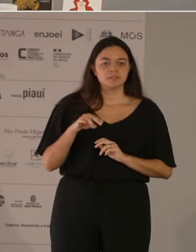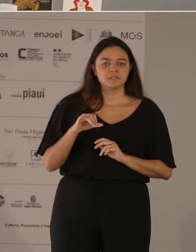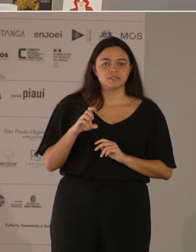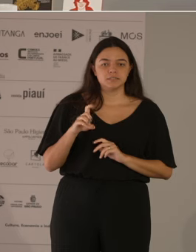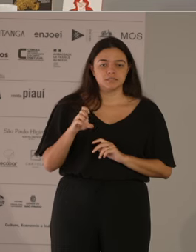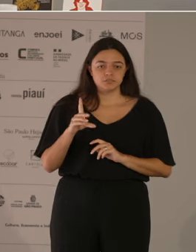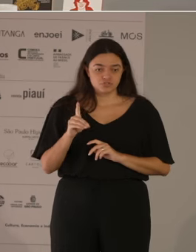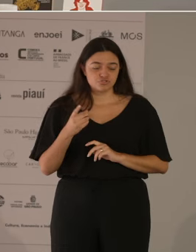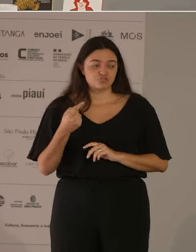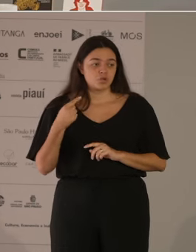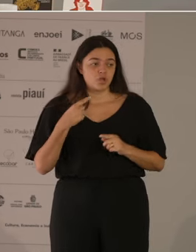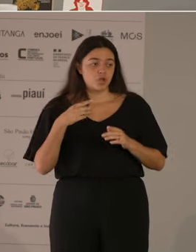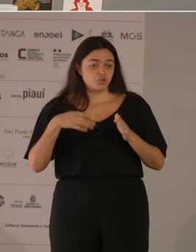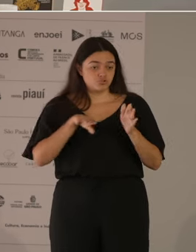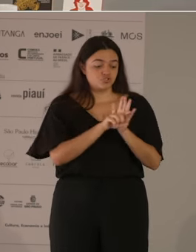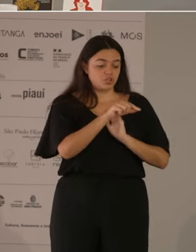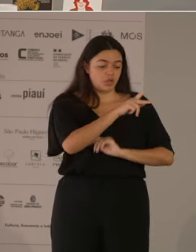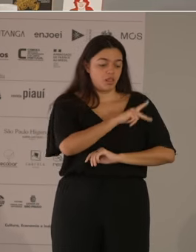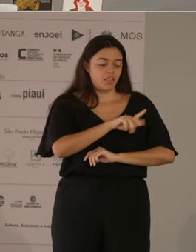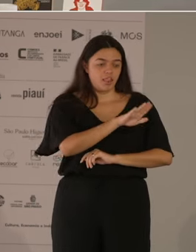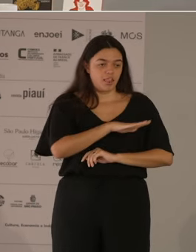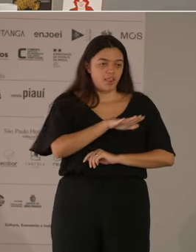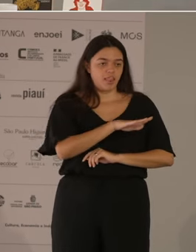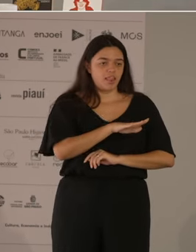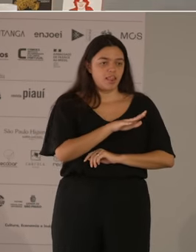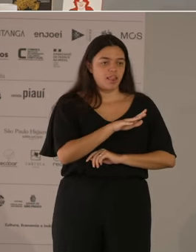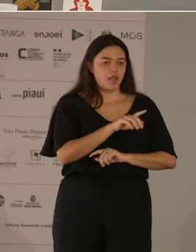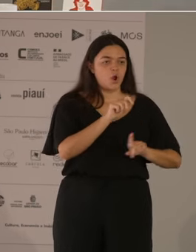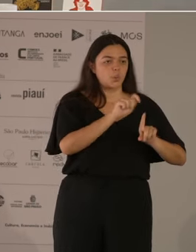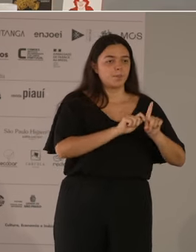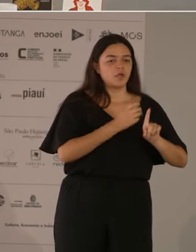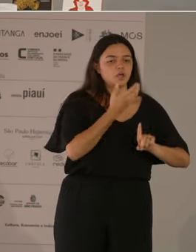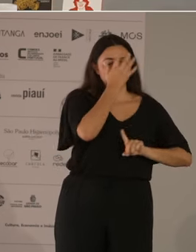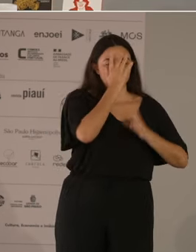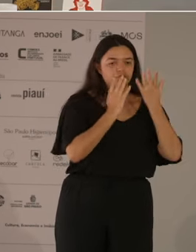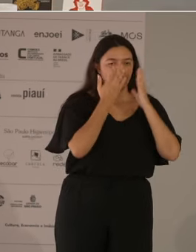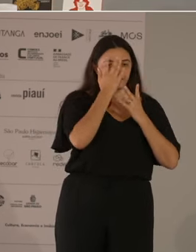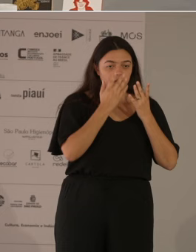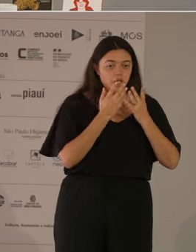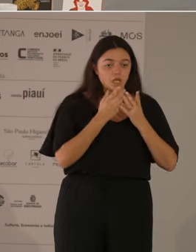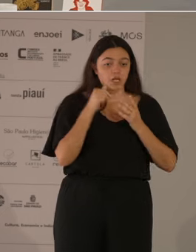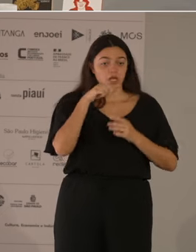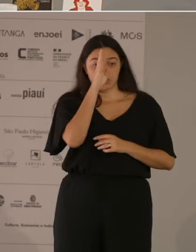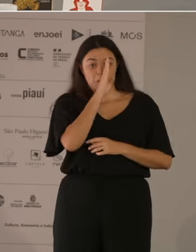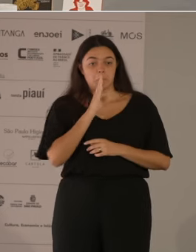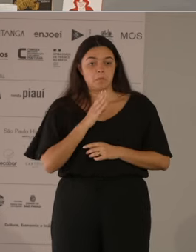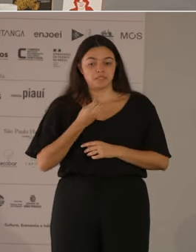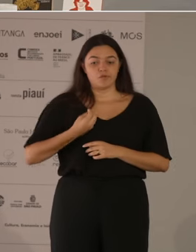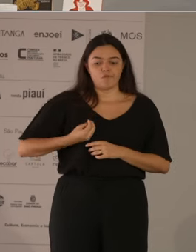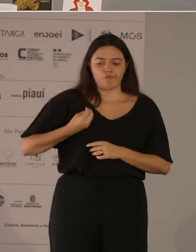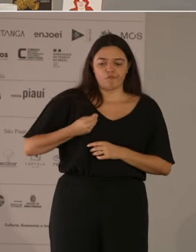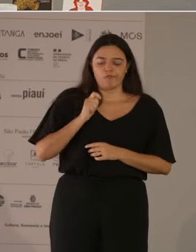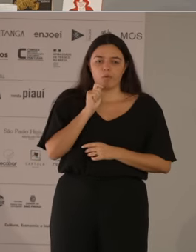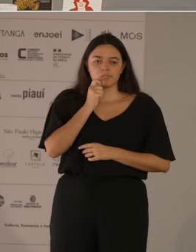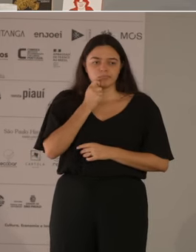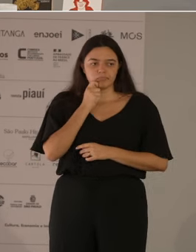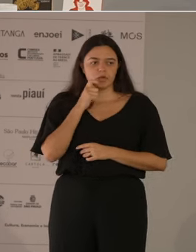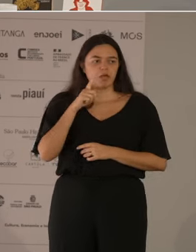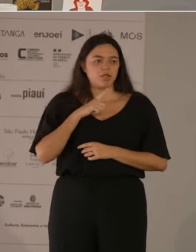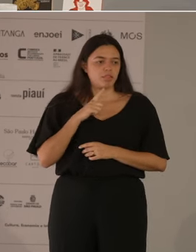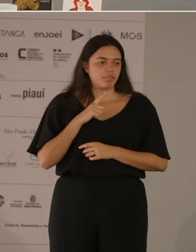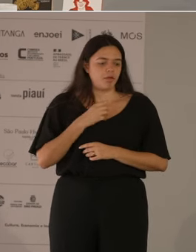ano, em fevereiro, visitando. A gente tem muita história no Brasil de pessoas que se dedicou a vida inteira à ciência e tem um final de